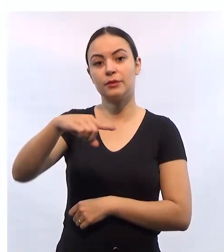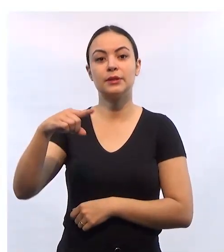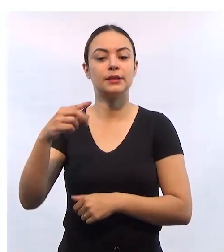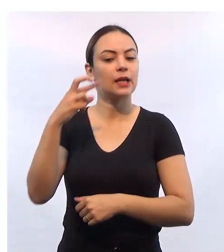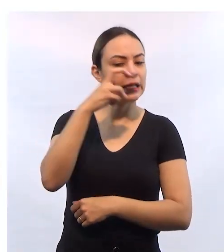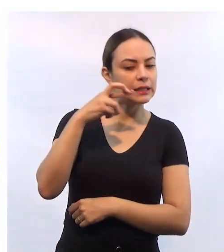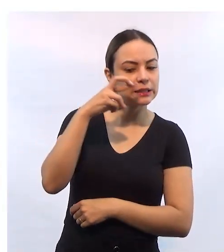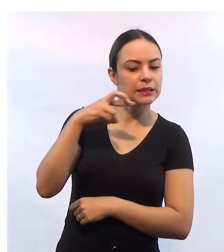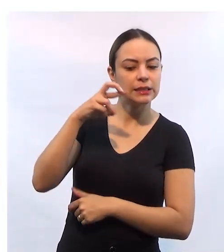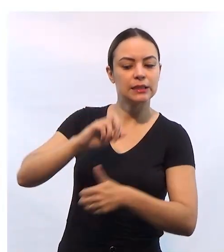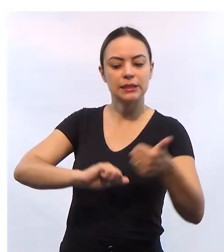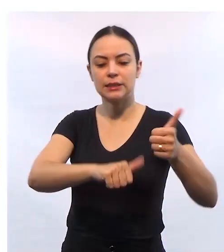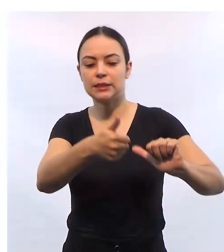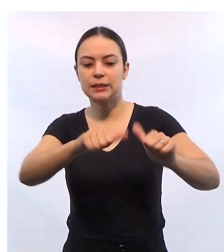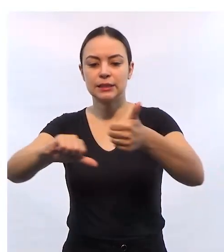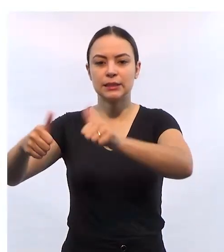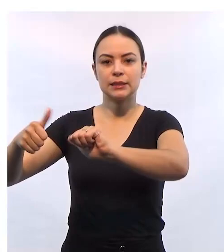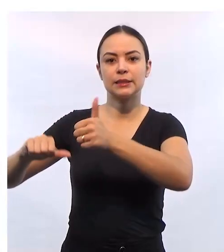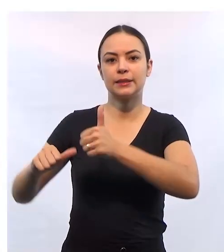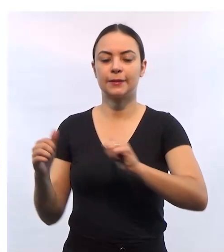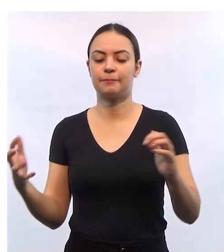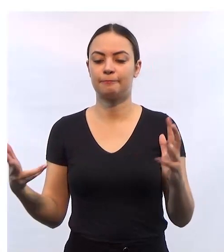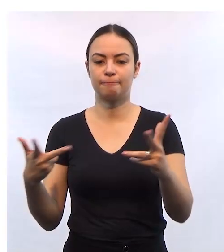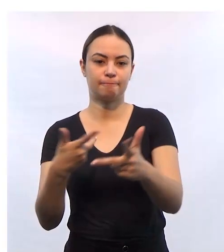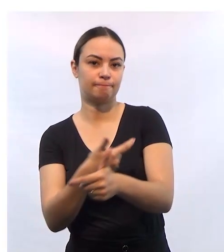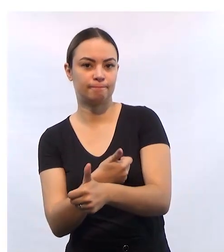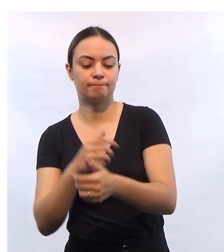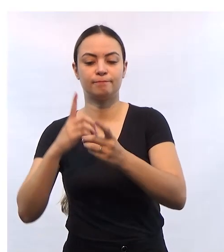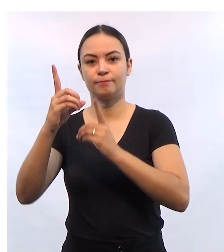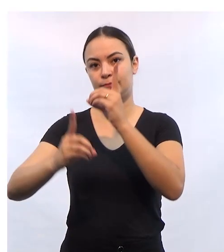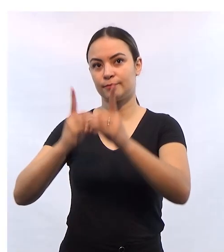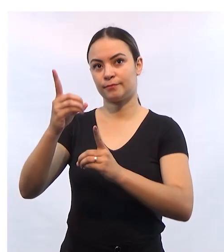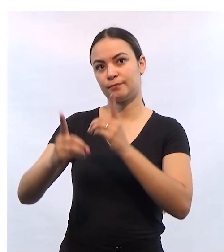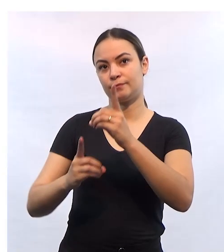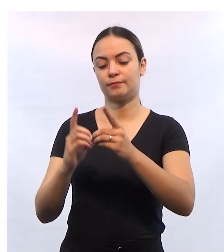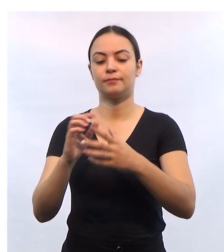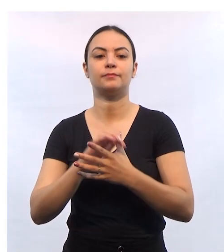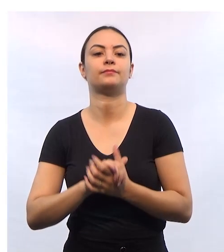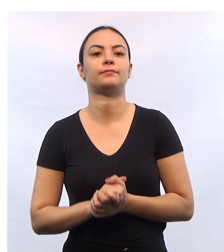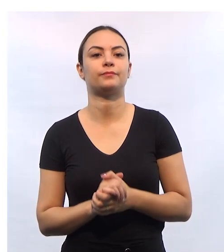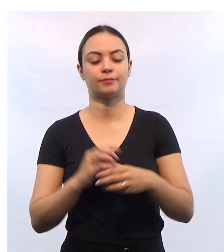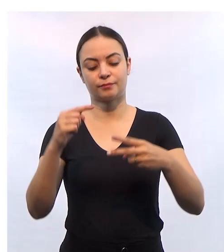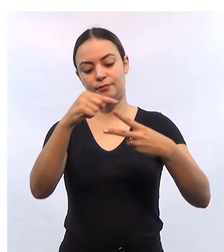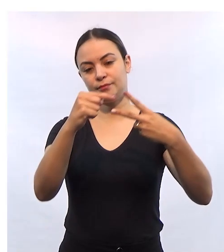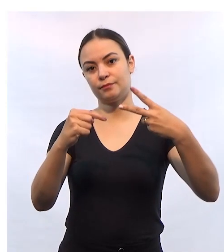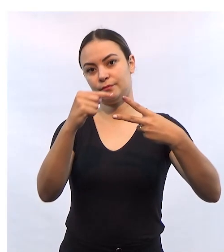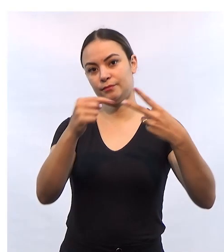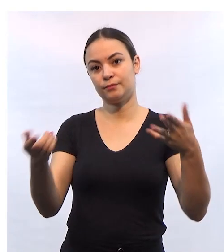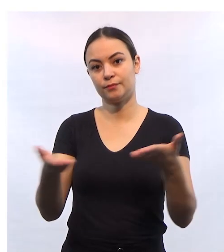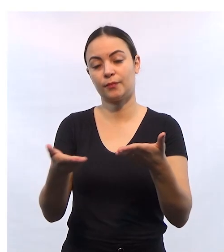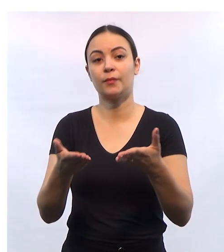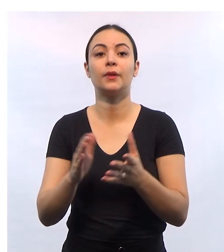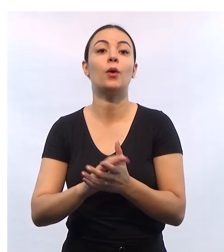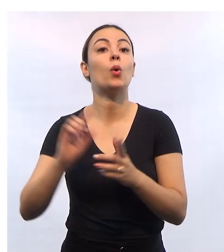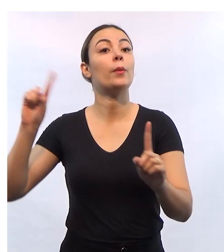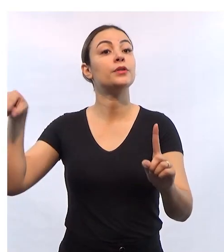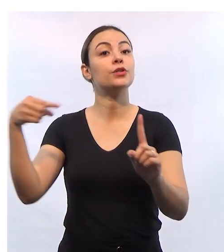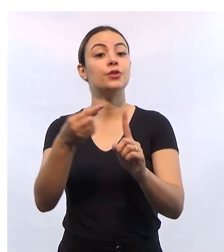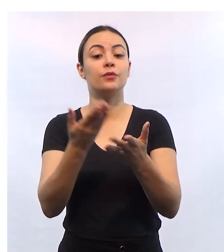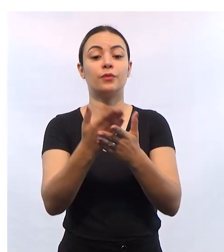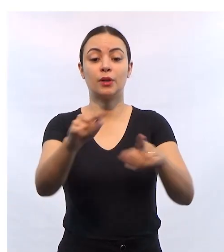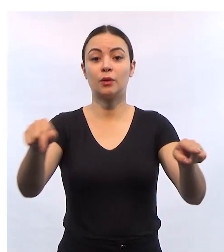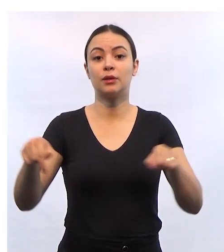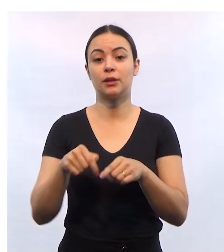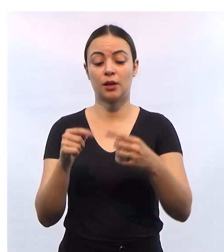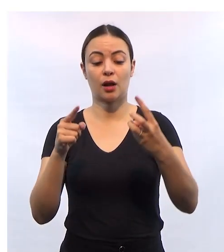analisar aí de uma forma muito mais didática, tá bom? Objetivos desta nossa unidade 4, metade